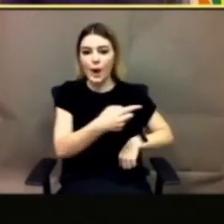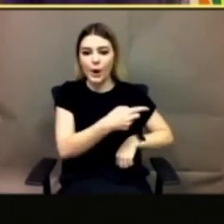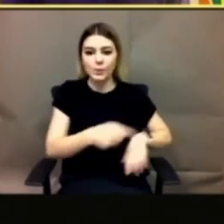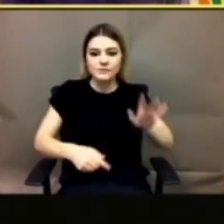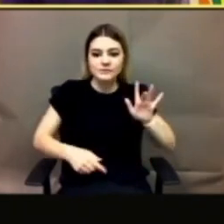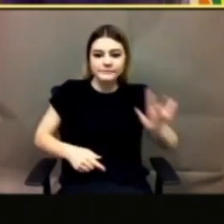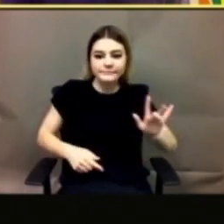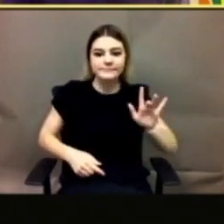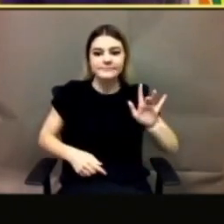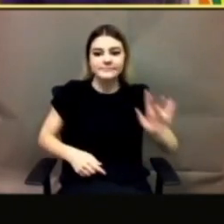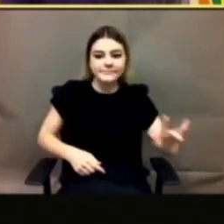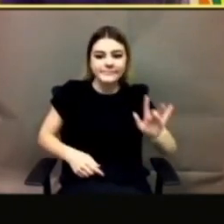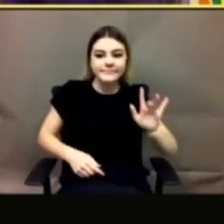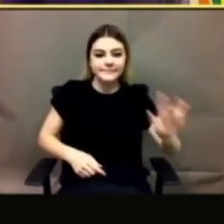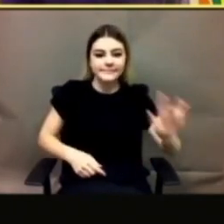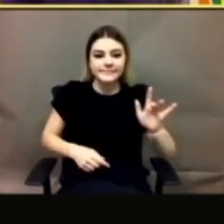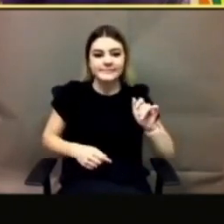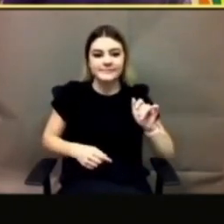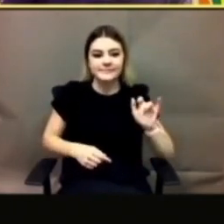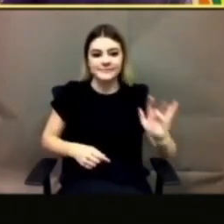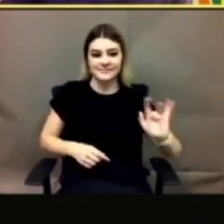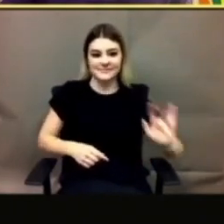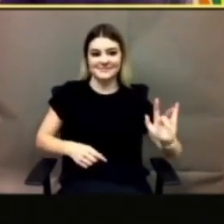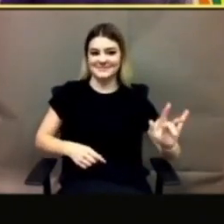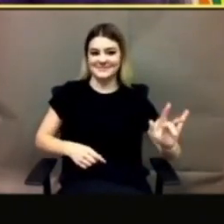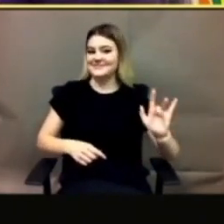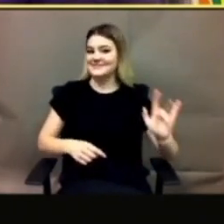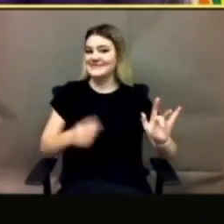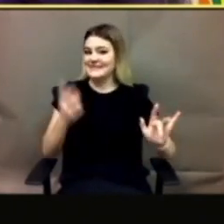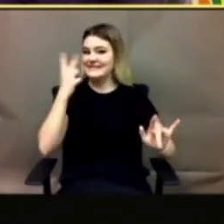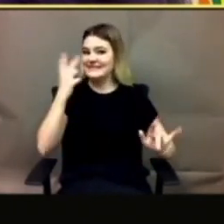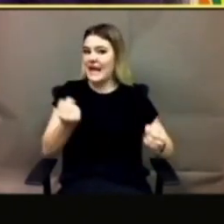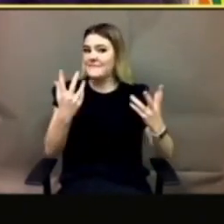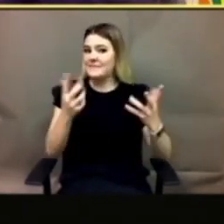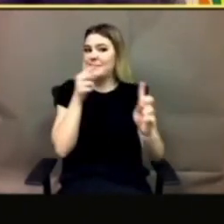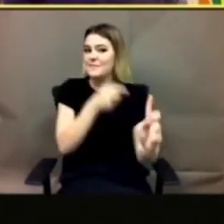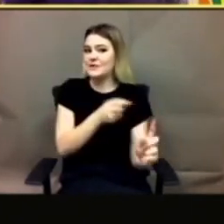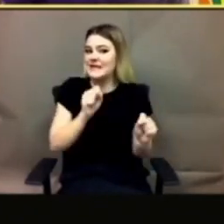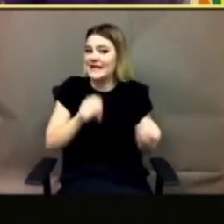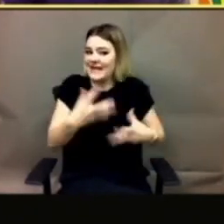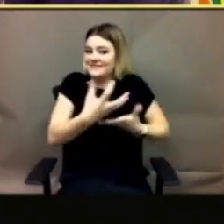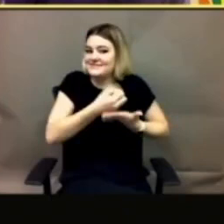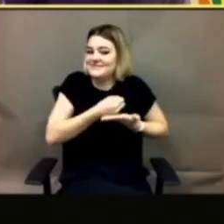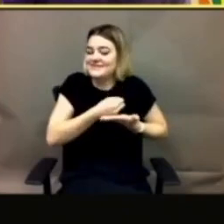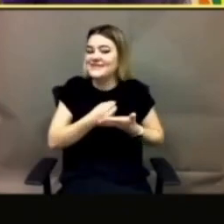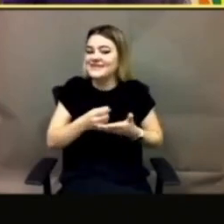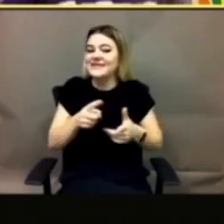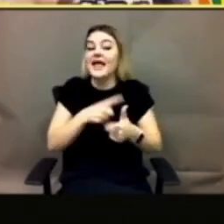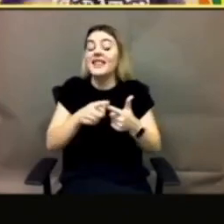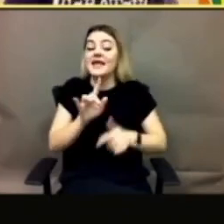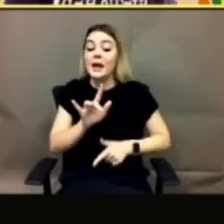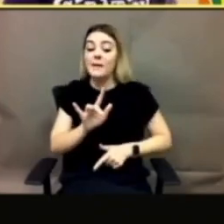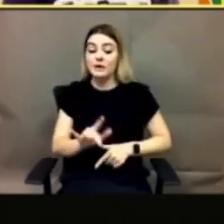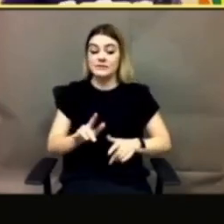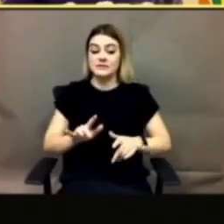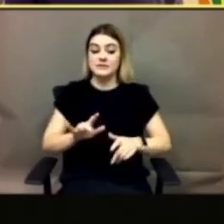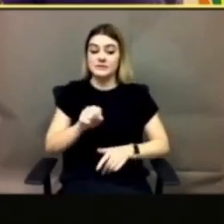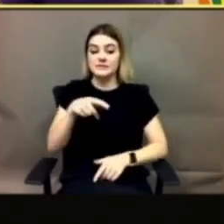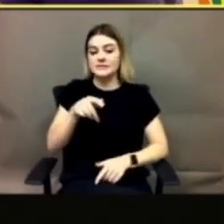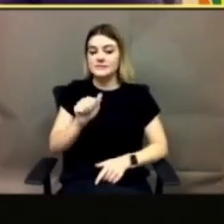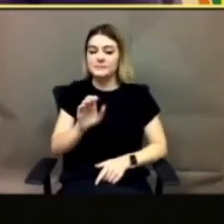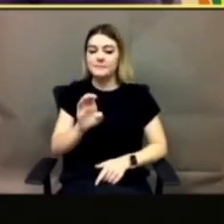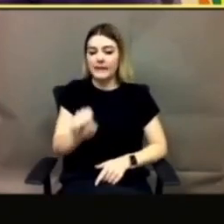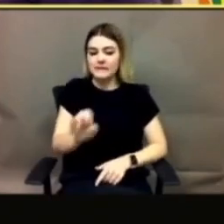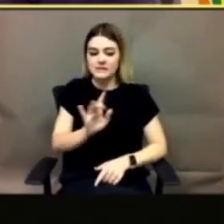um som. vendo? Um. Dois. Três. Nossa. Olha. Vamos ver quantos eu consigo por segundo. Nossa. Bastante. E aí a gente pode